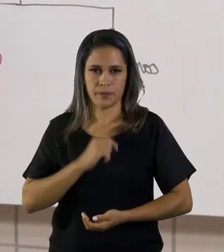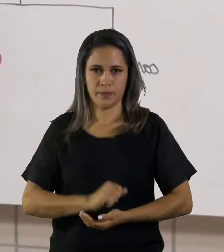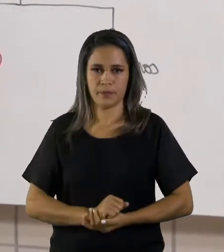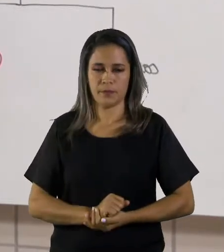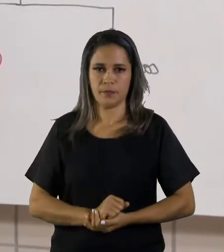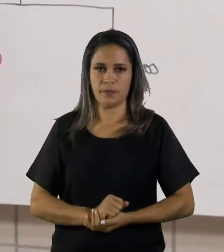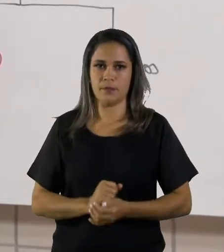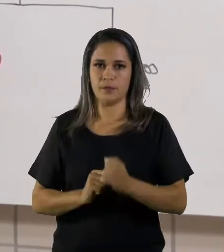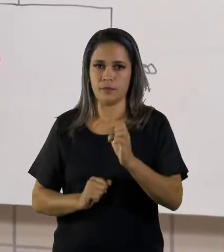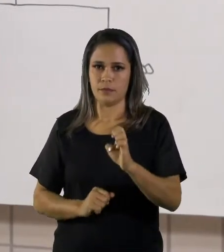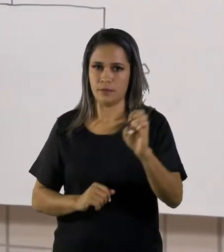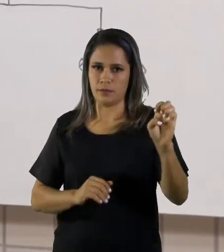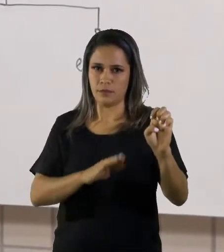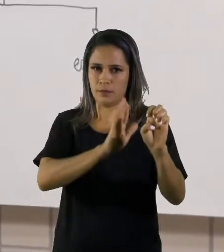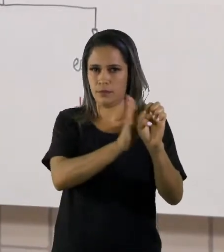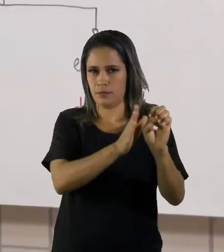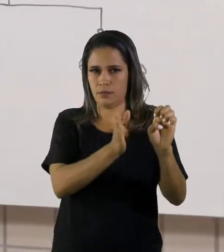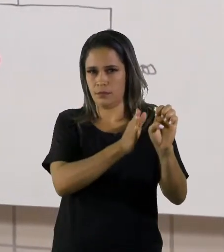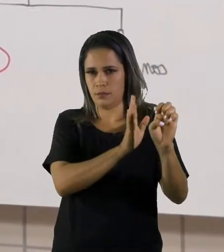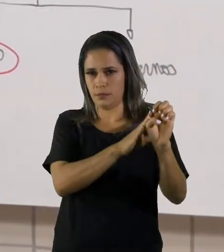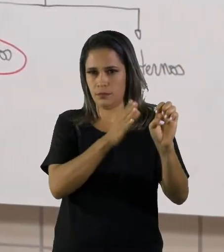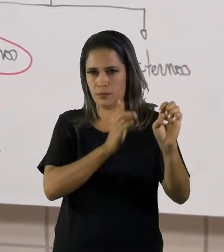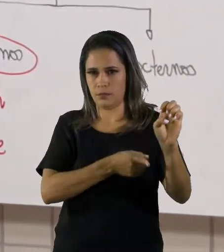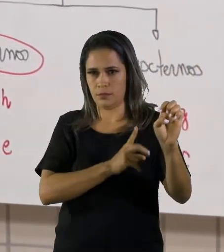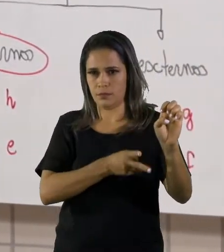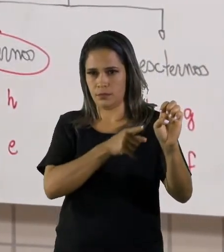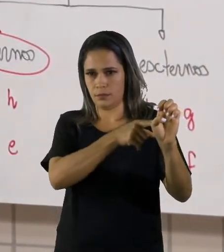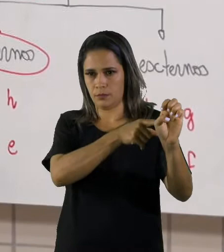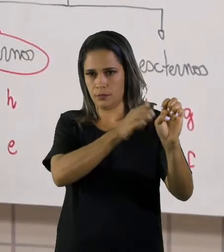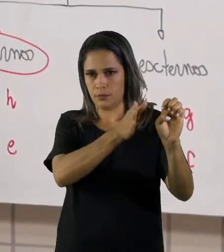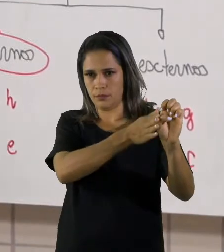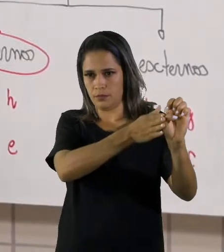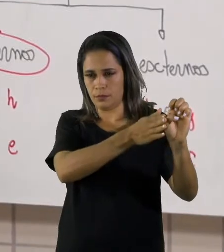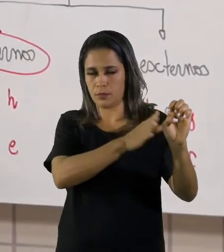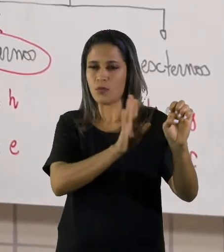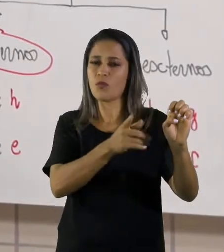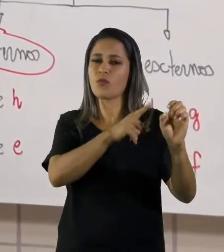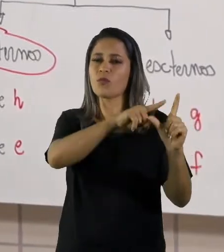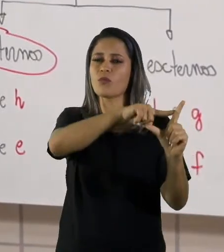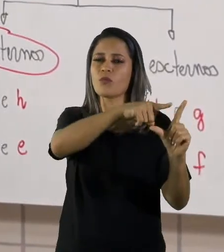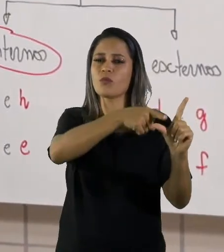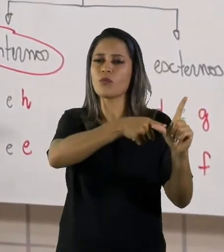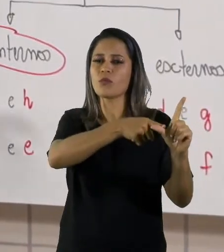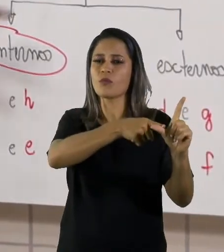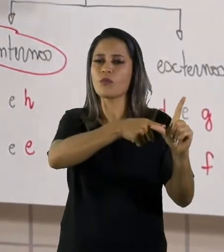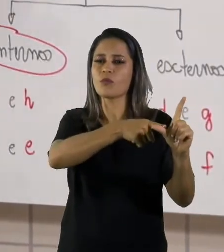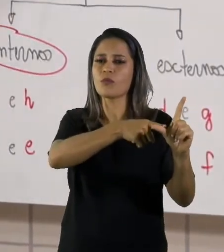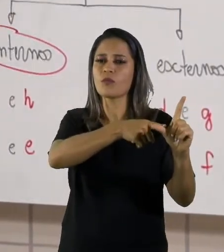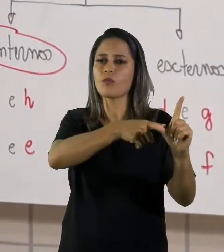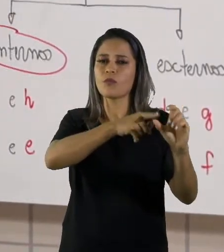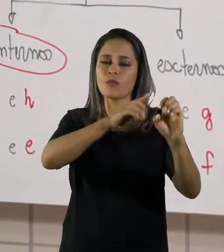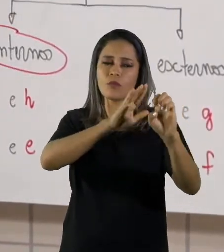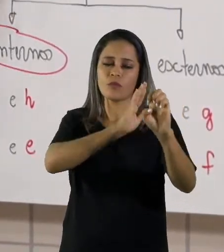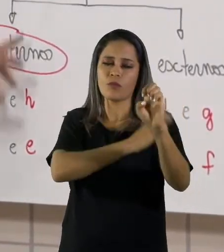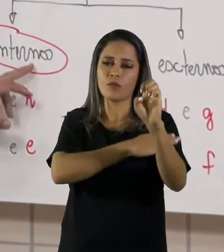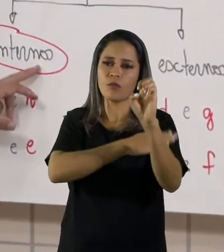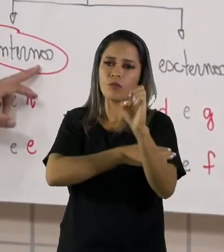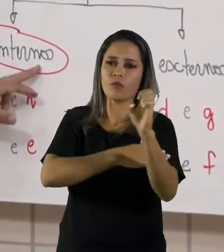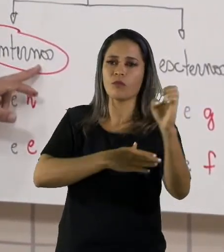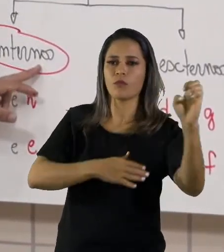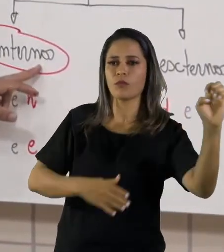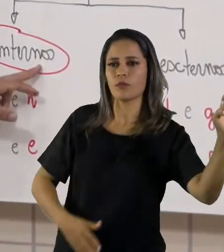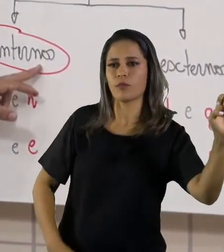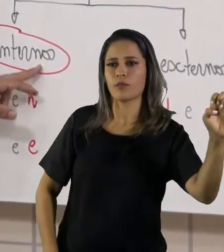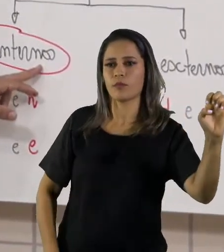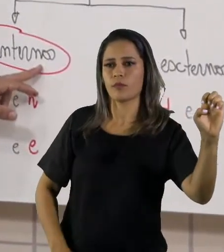o lado esquerdo, ok? Então, quais são os ângulos que estão do lado esquerdo